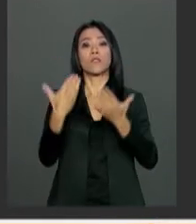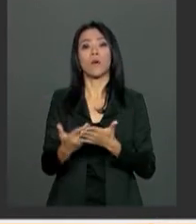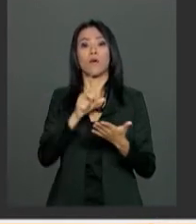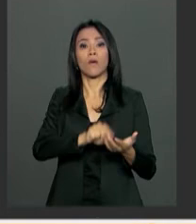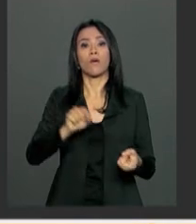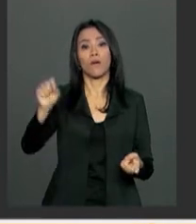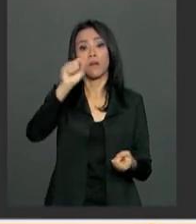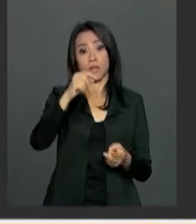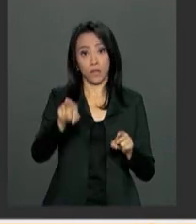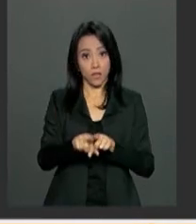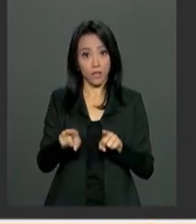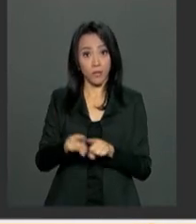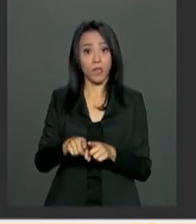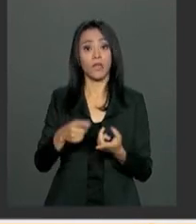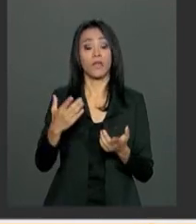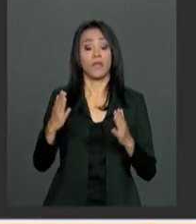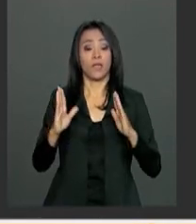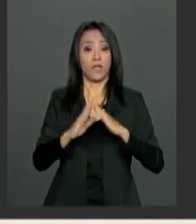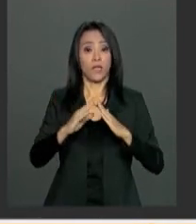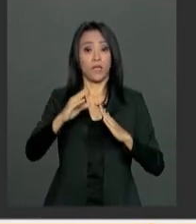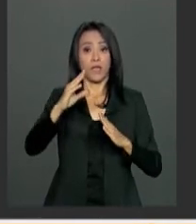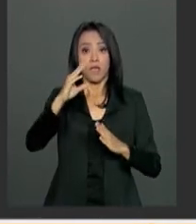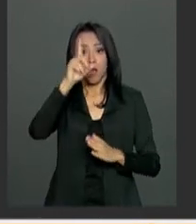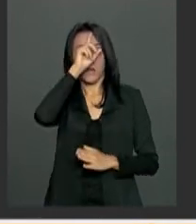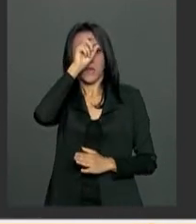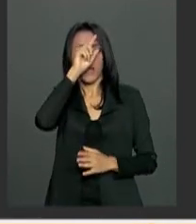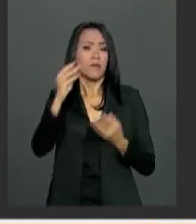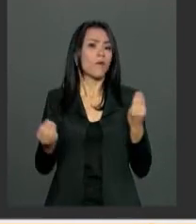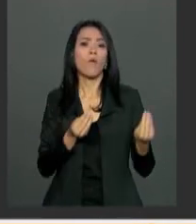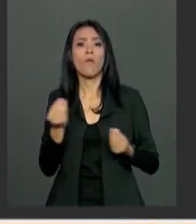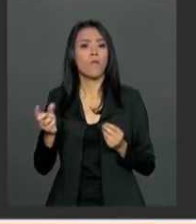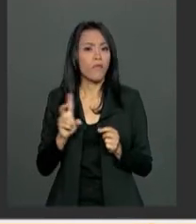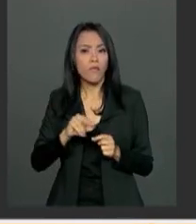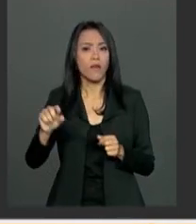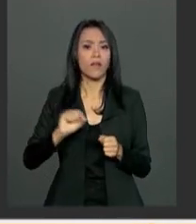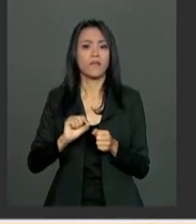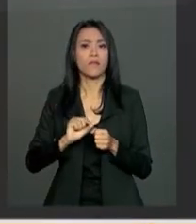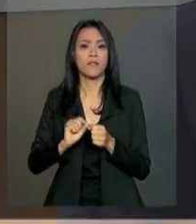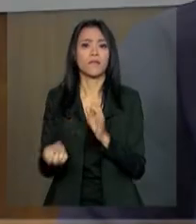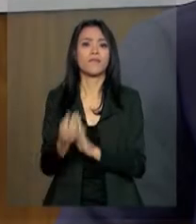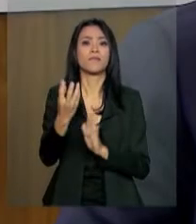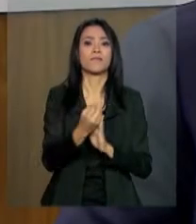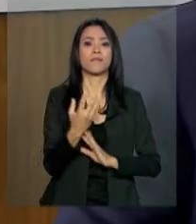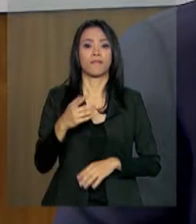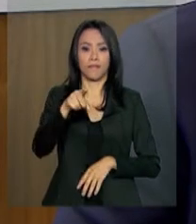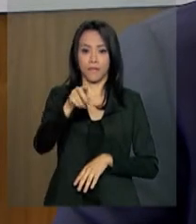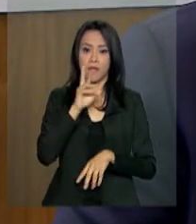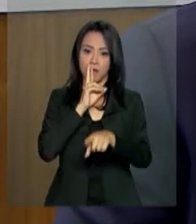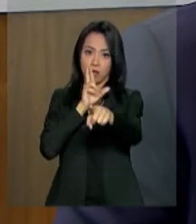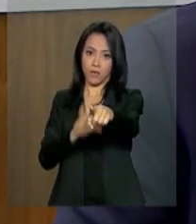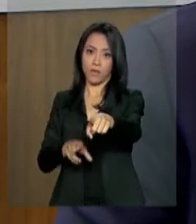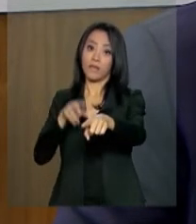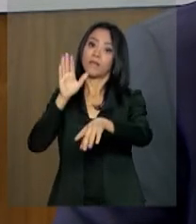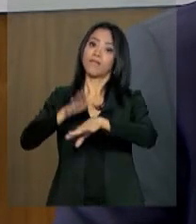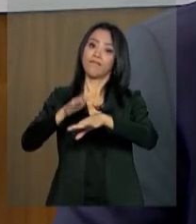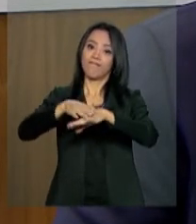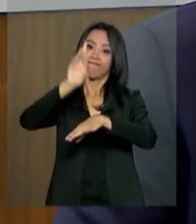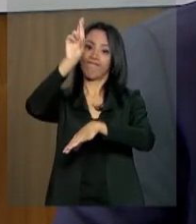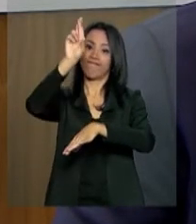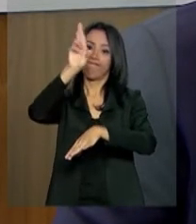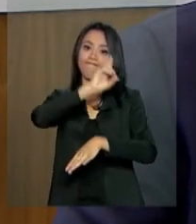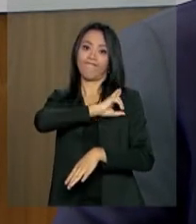municipais sempre através das prefeituras em relação às escolas